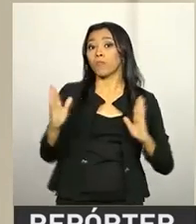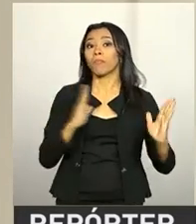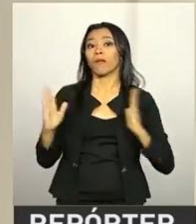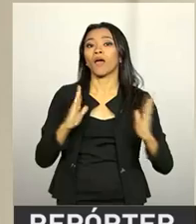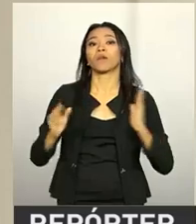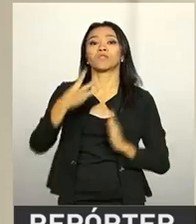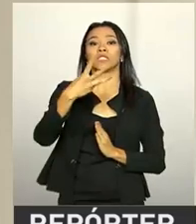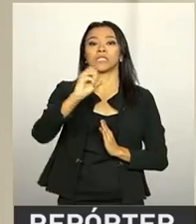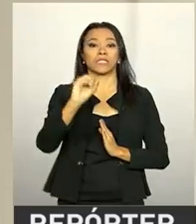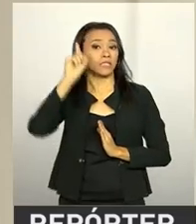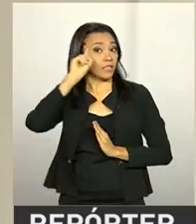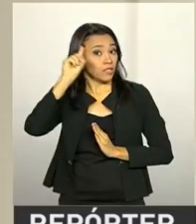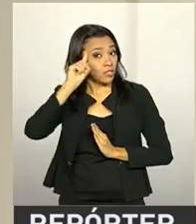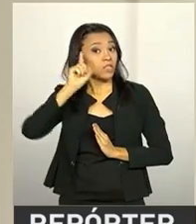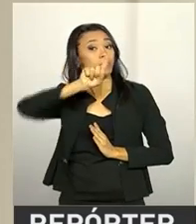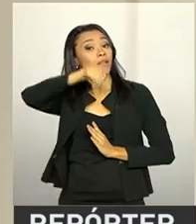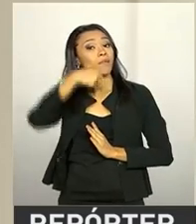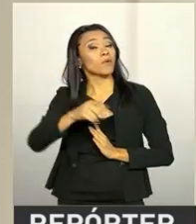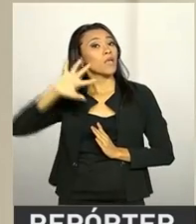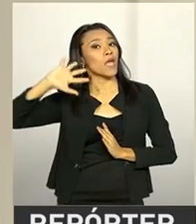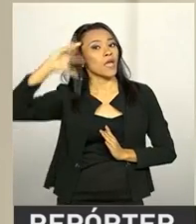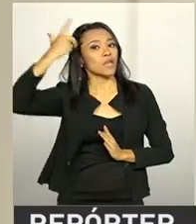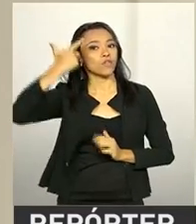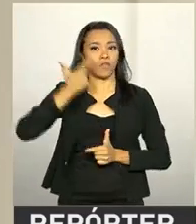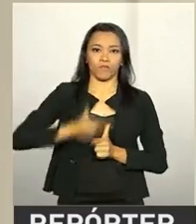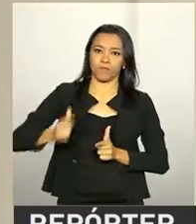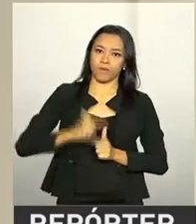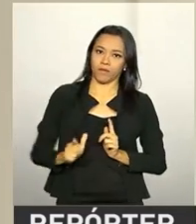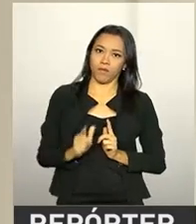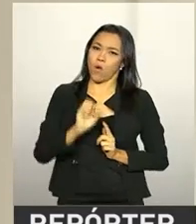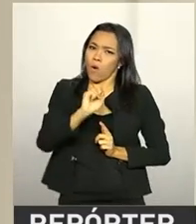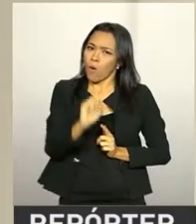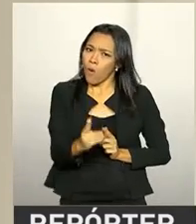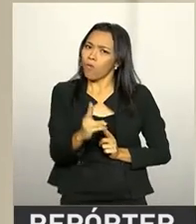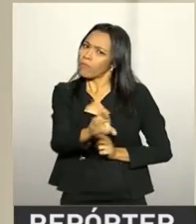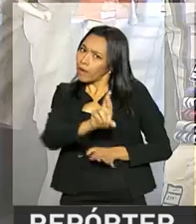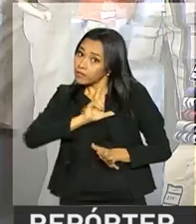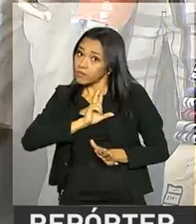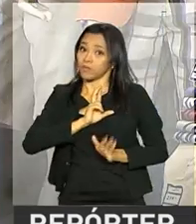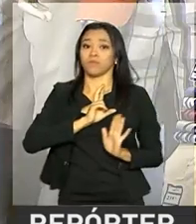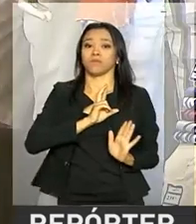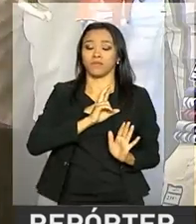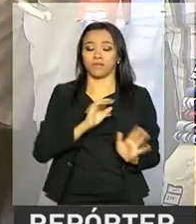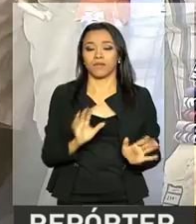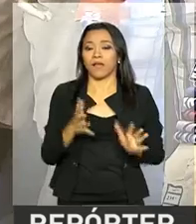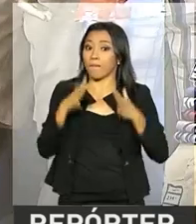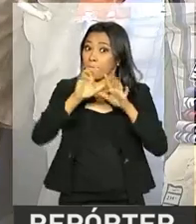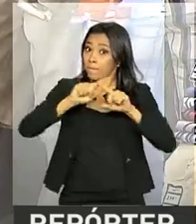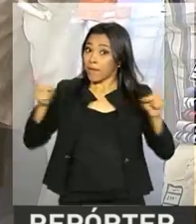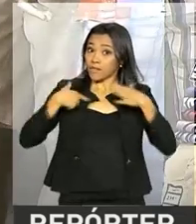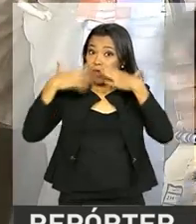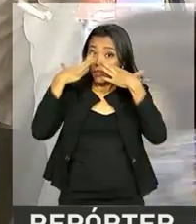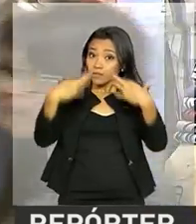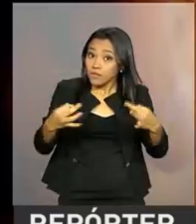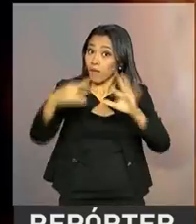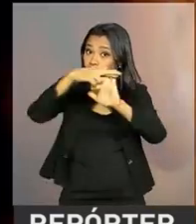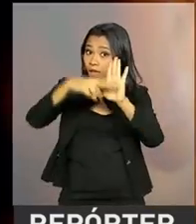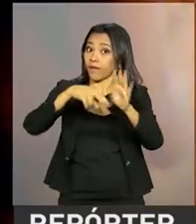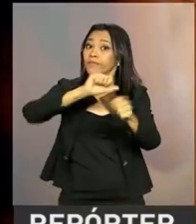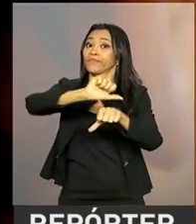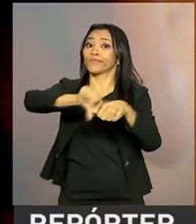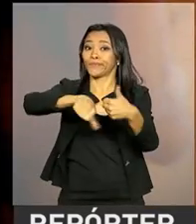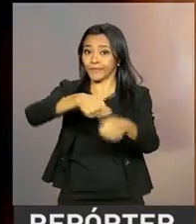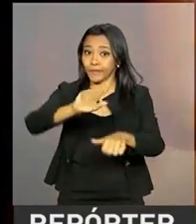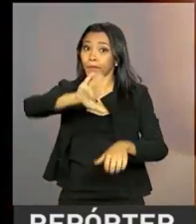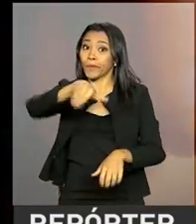até 30 dias para dar uma solução ao problema Ou pelo menos uma resposta mas atenção as regras mudam quando o